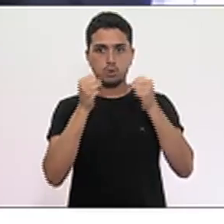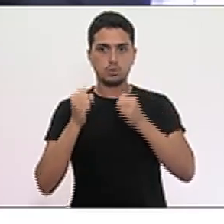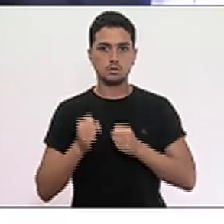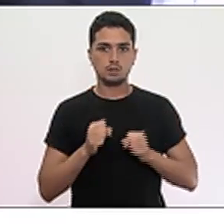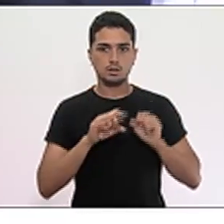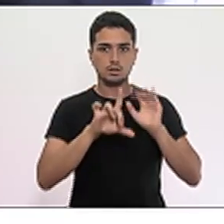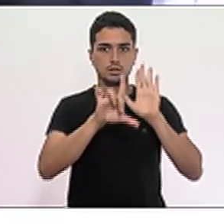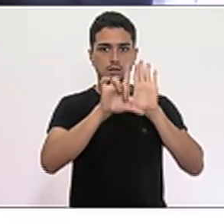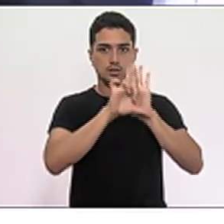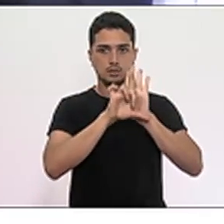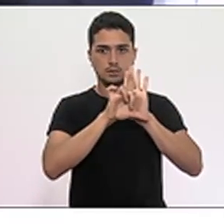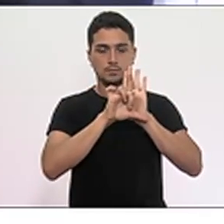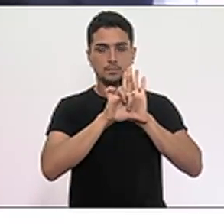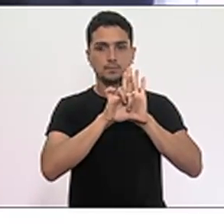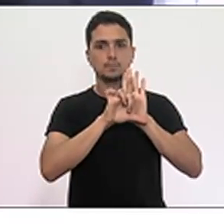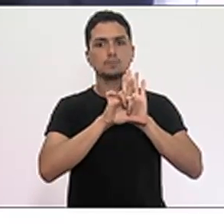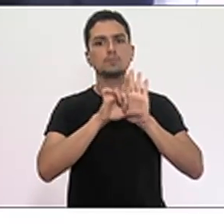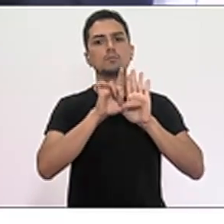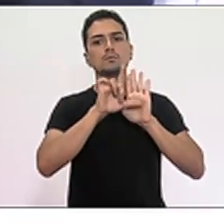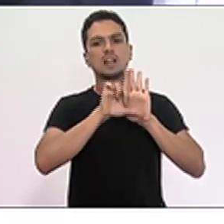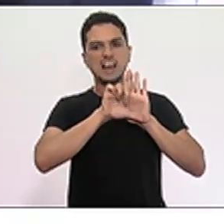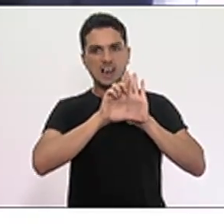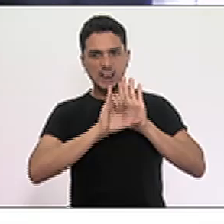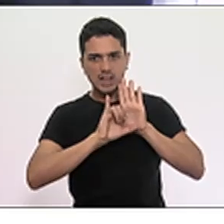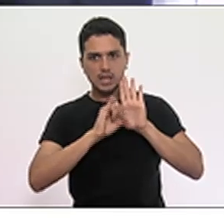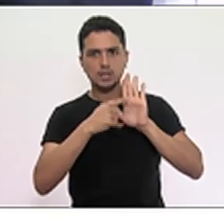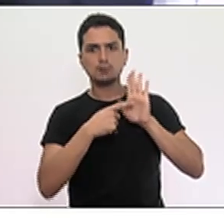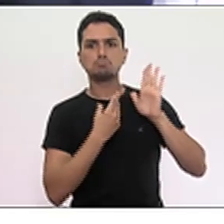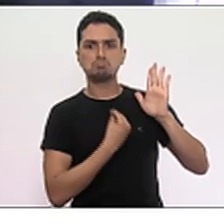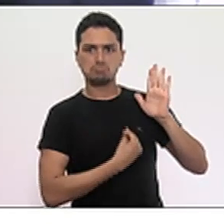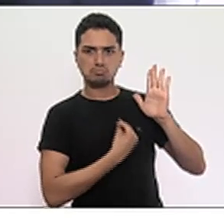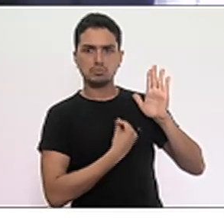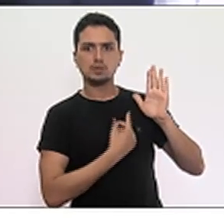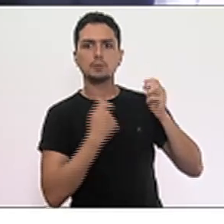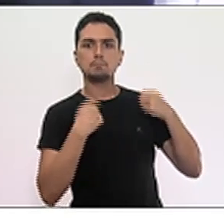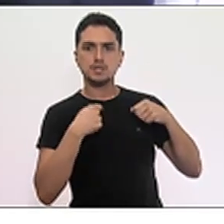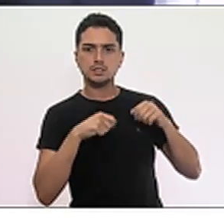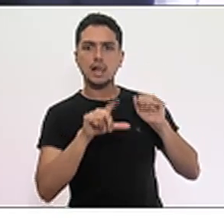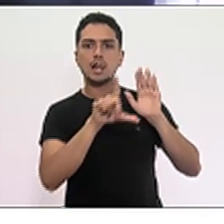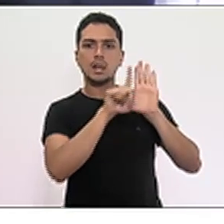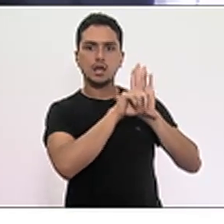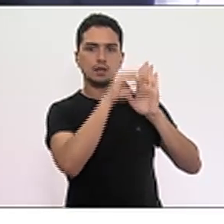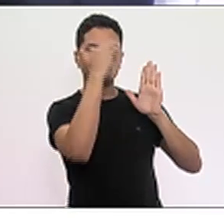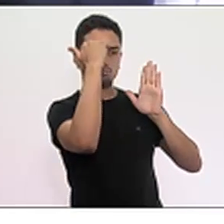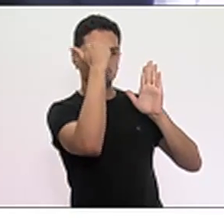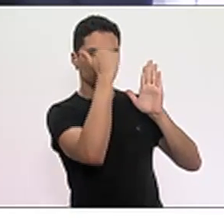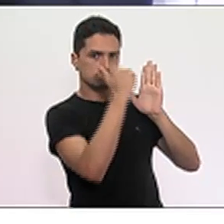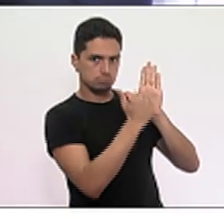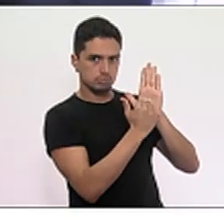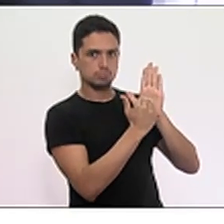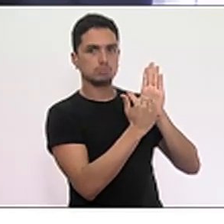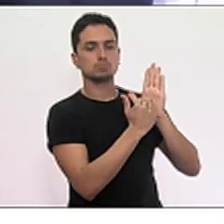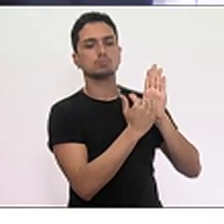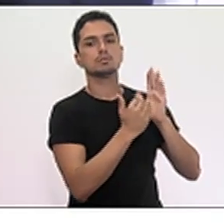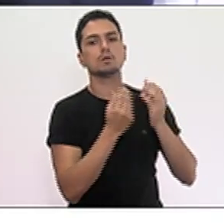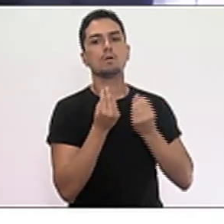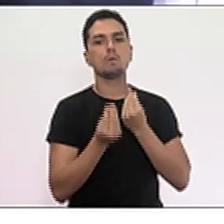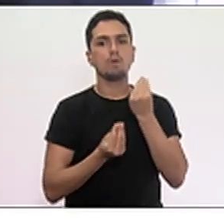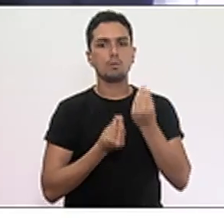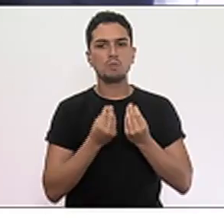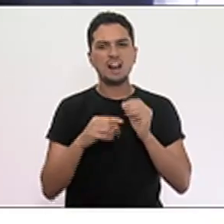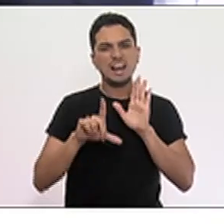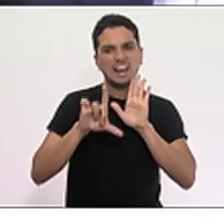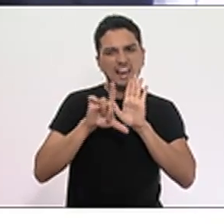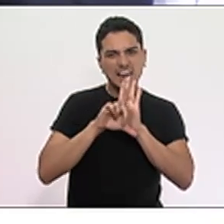sejam cumpridas, as que existem sejam cumpridas, e aquelas que estão necessitando de modificações